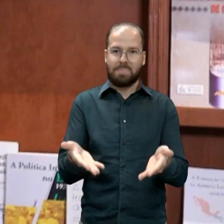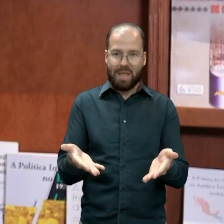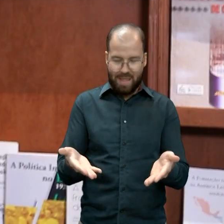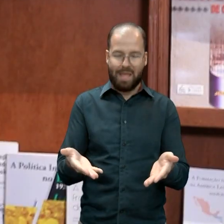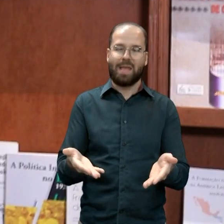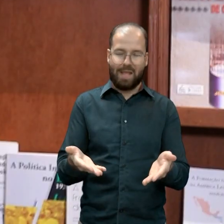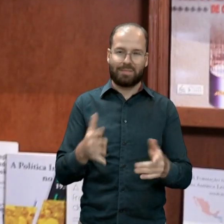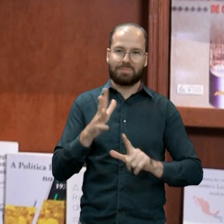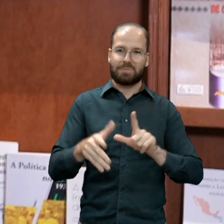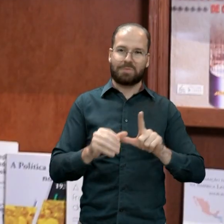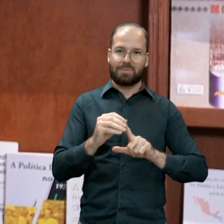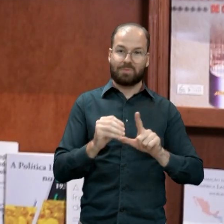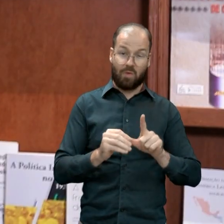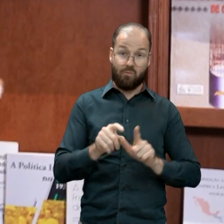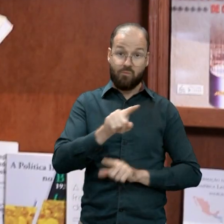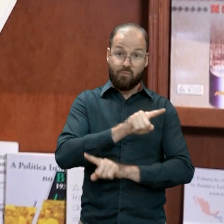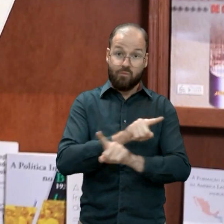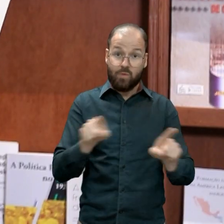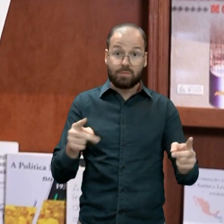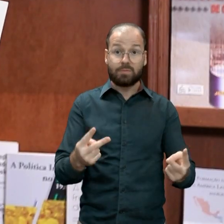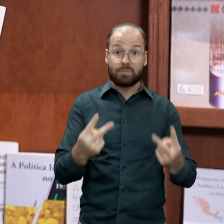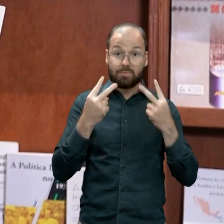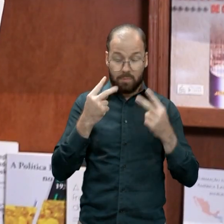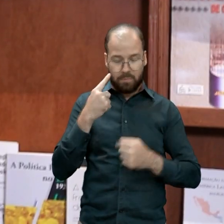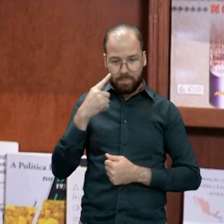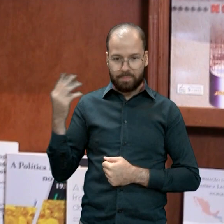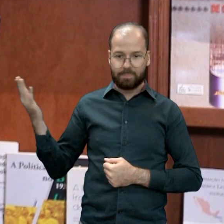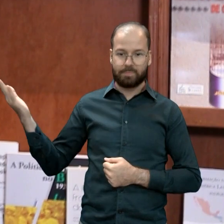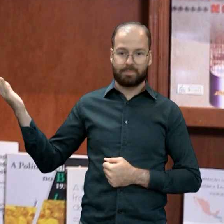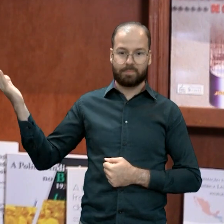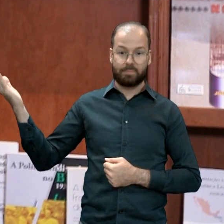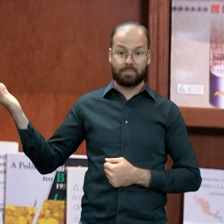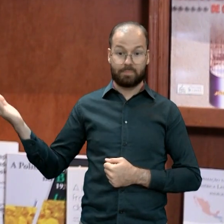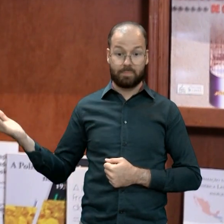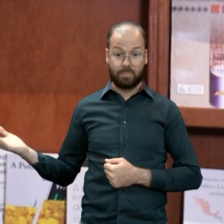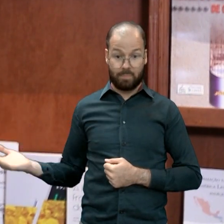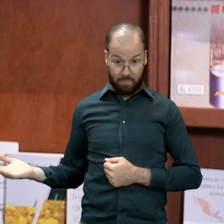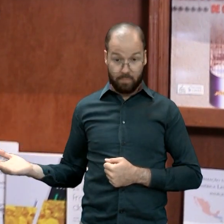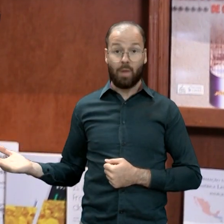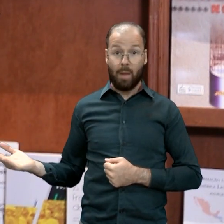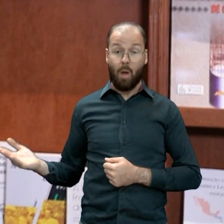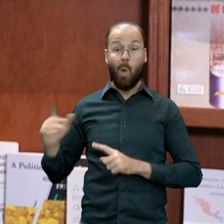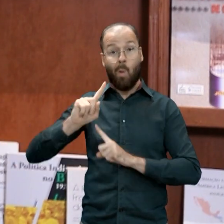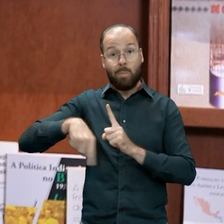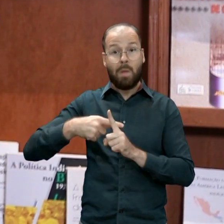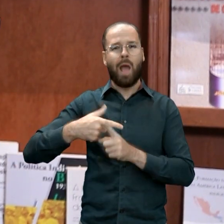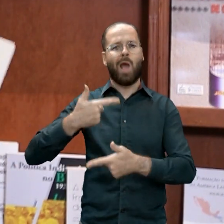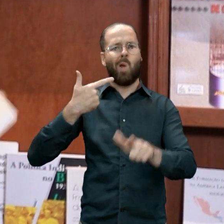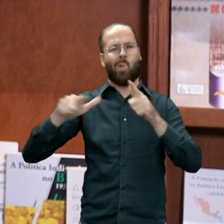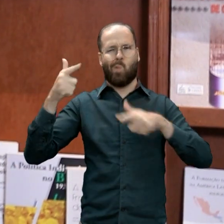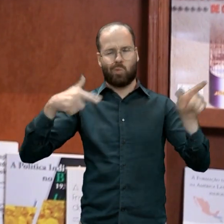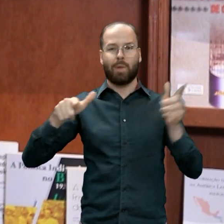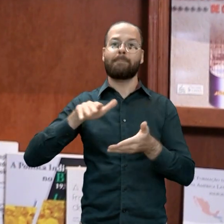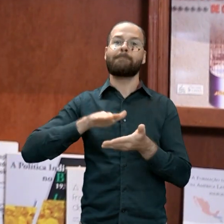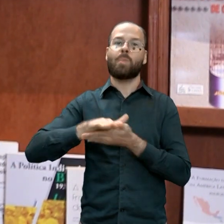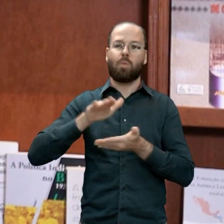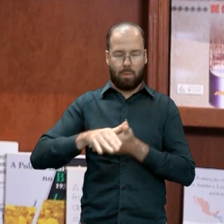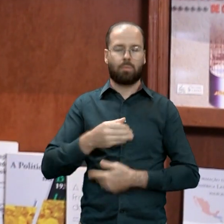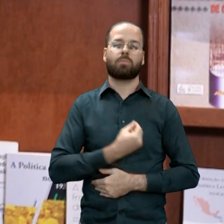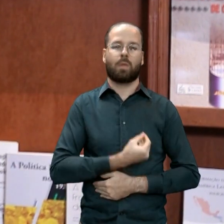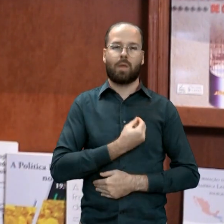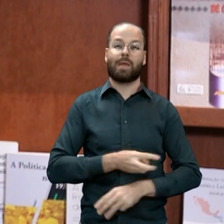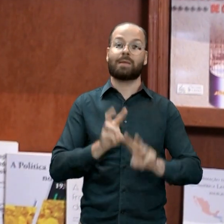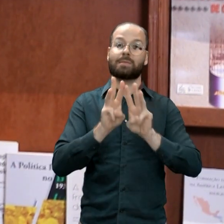receber. Você que está aí nos acompanhando, essa aqui e outras publicações estão disponíveis lá no site